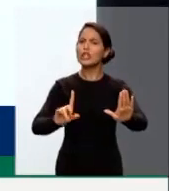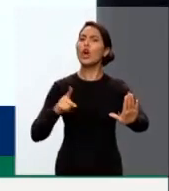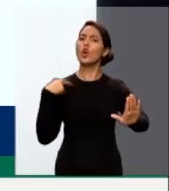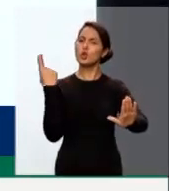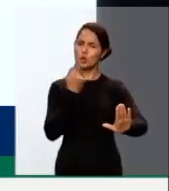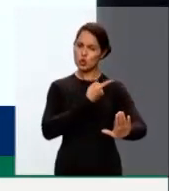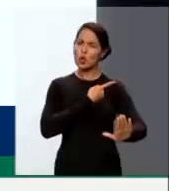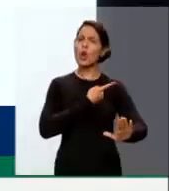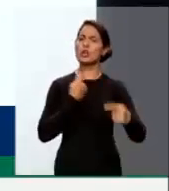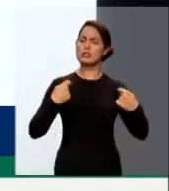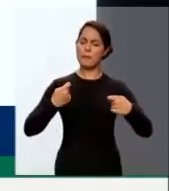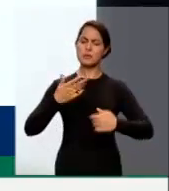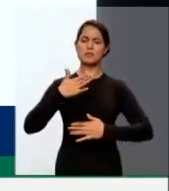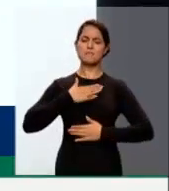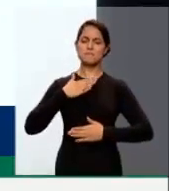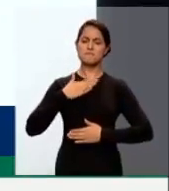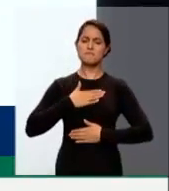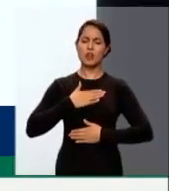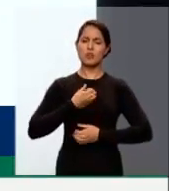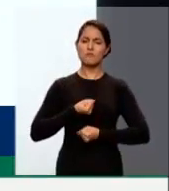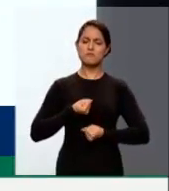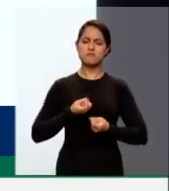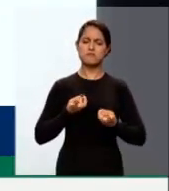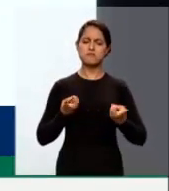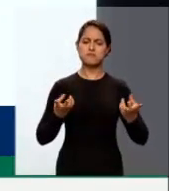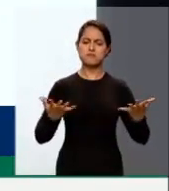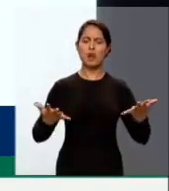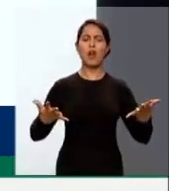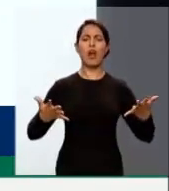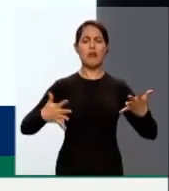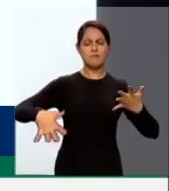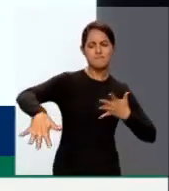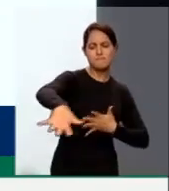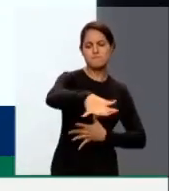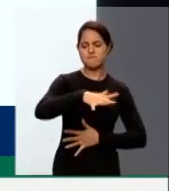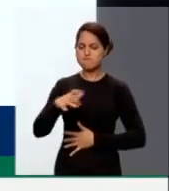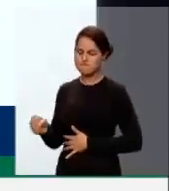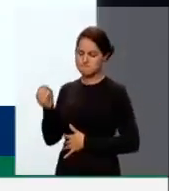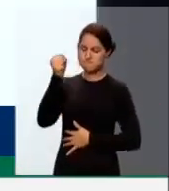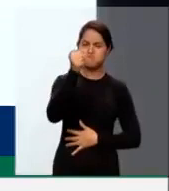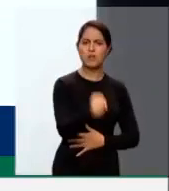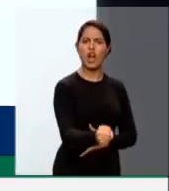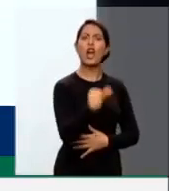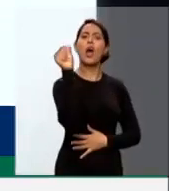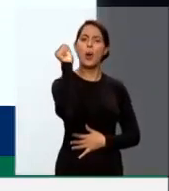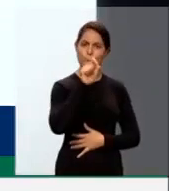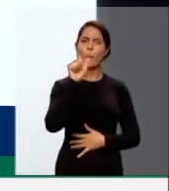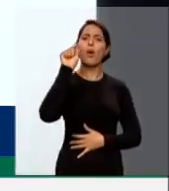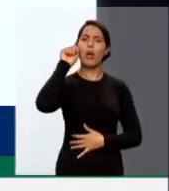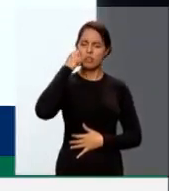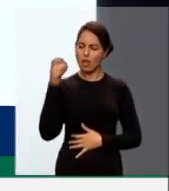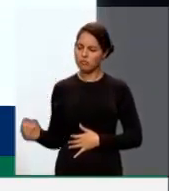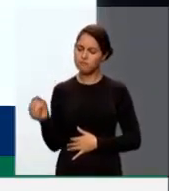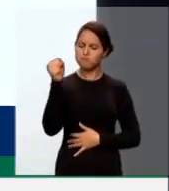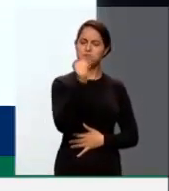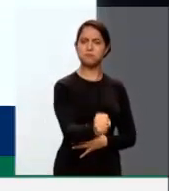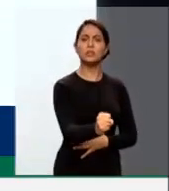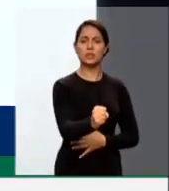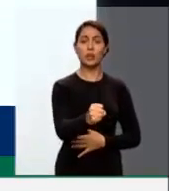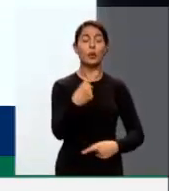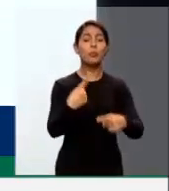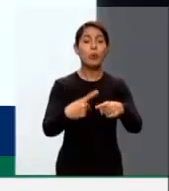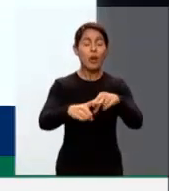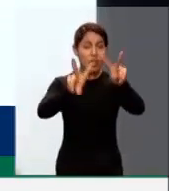estejam cada vez em maior número nesses espaços, para que as questões específicas que nos